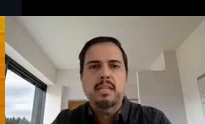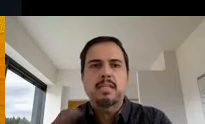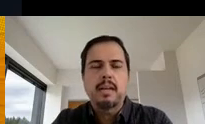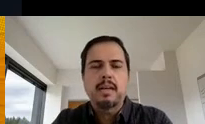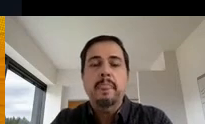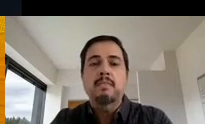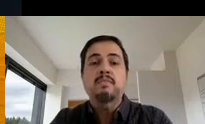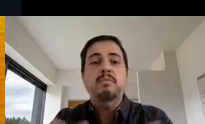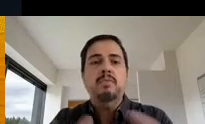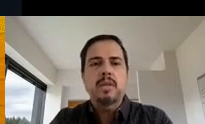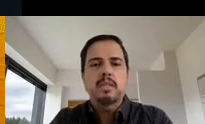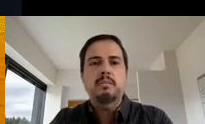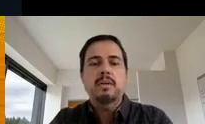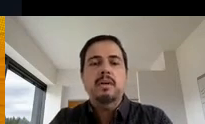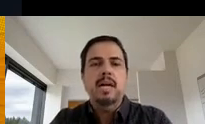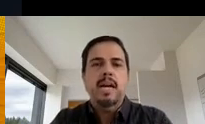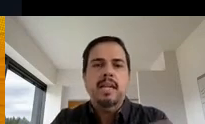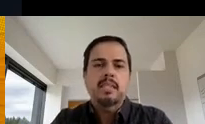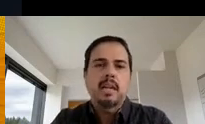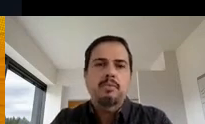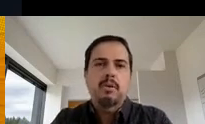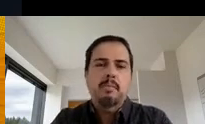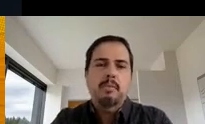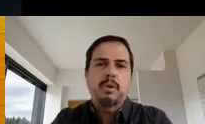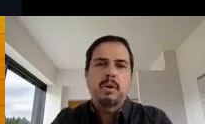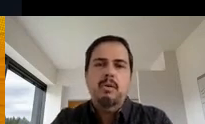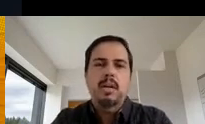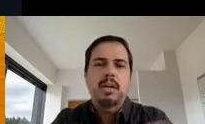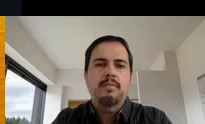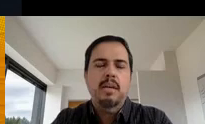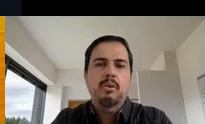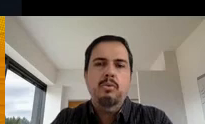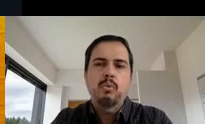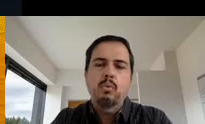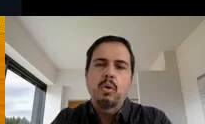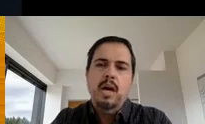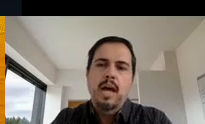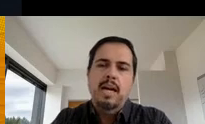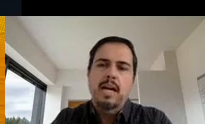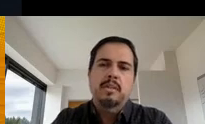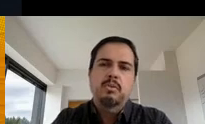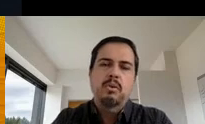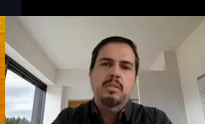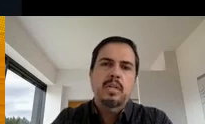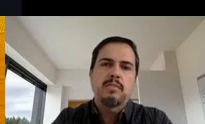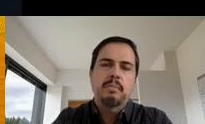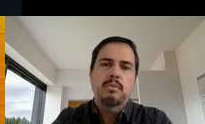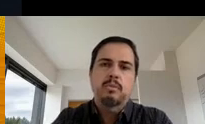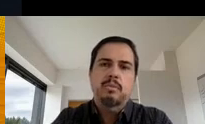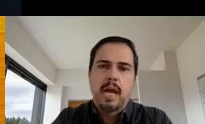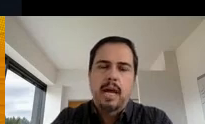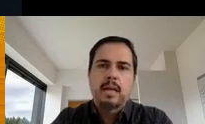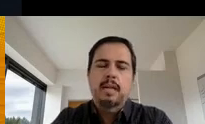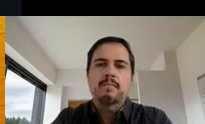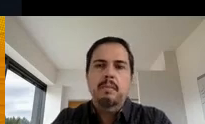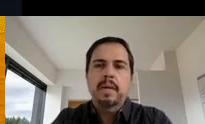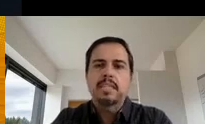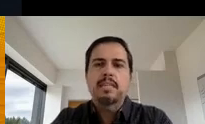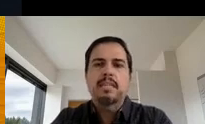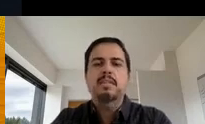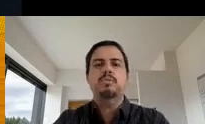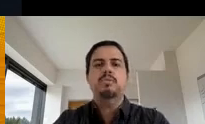QR Code, tarará, tarará. Viu que era simples, cara, destravou, acabou. Agora ela vai, olha a gama de coisas que ela vai poder